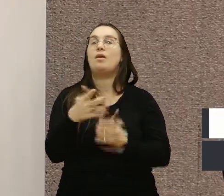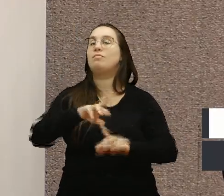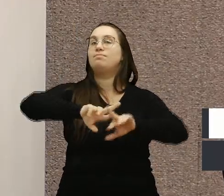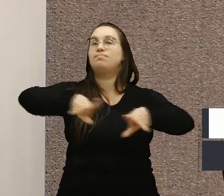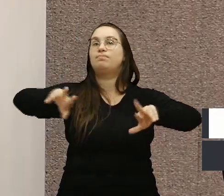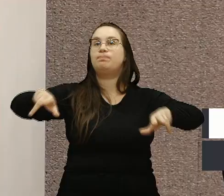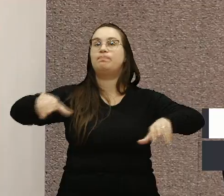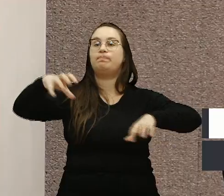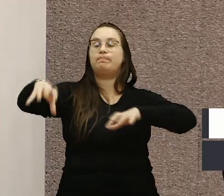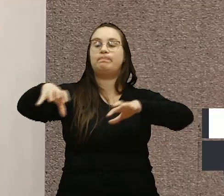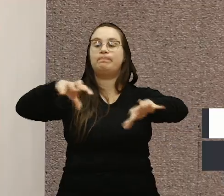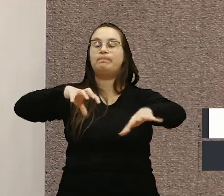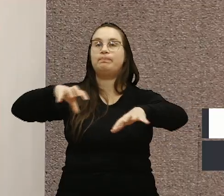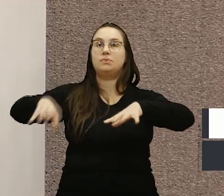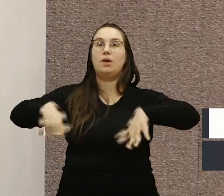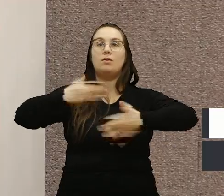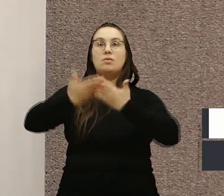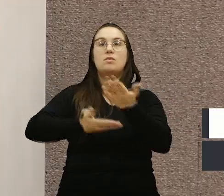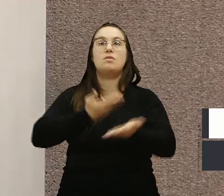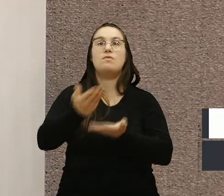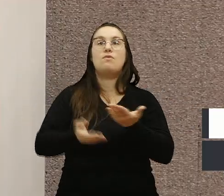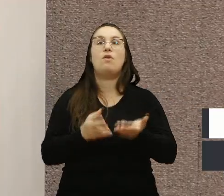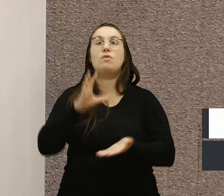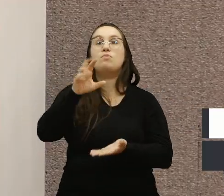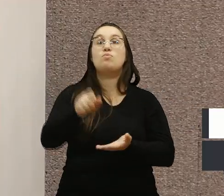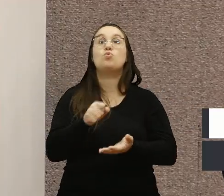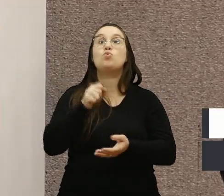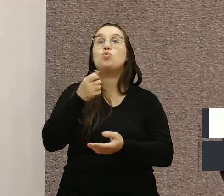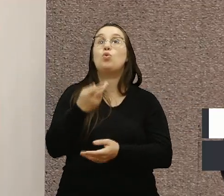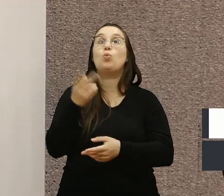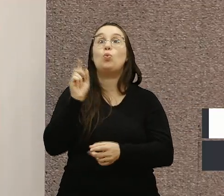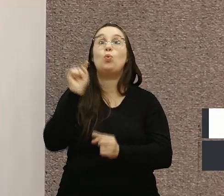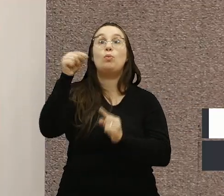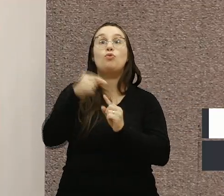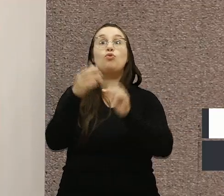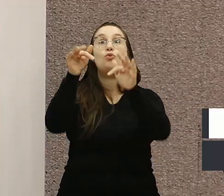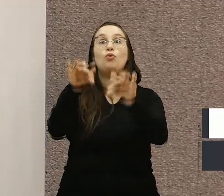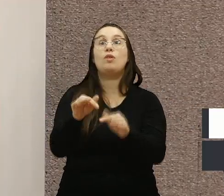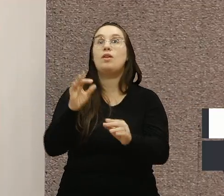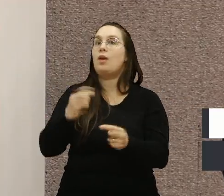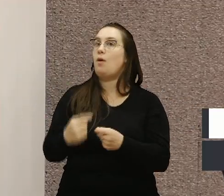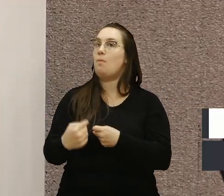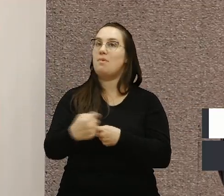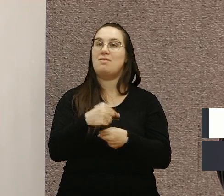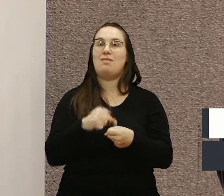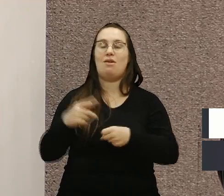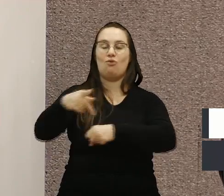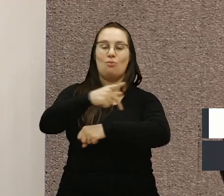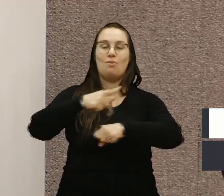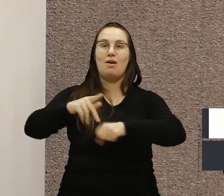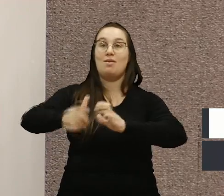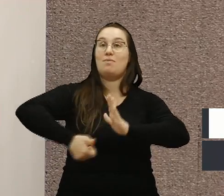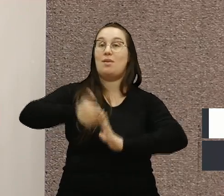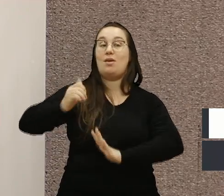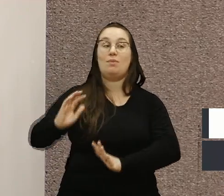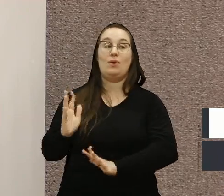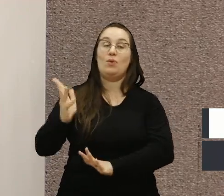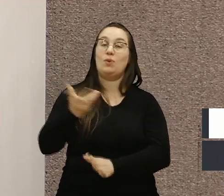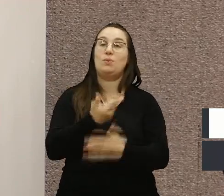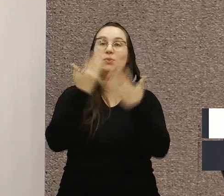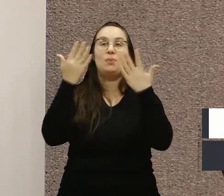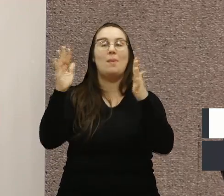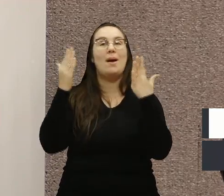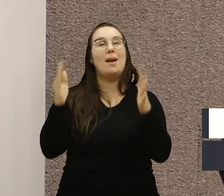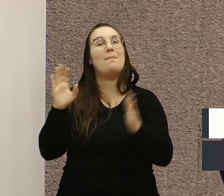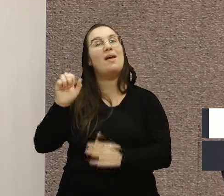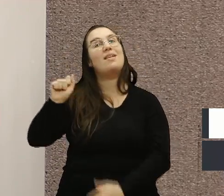diversas camadas da sociedade que se envolvem e buscam o objetivo final, que é uma cidade e um país melhor para todos nós. Então, parabéns à ADESG